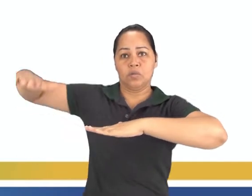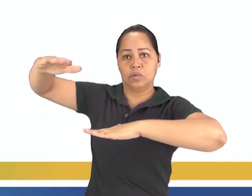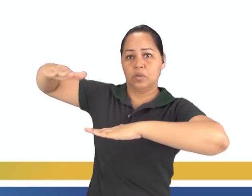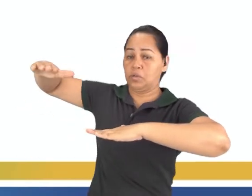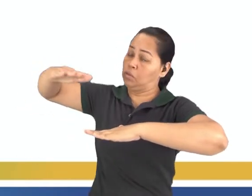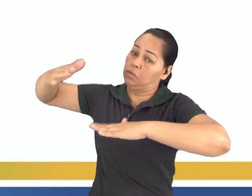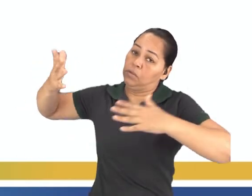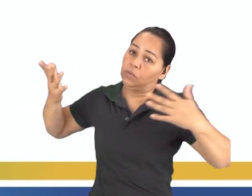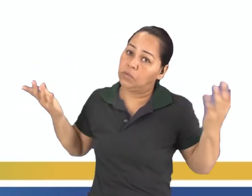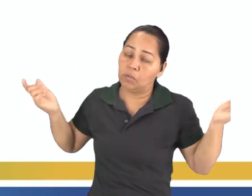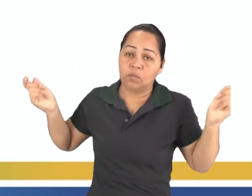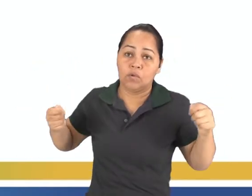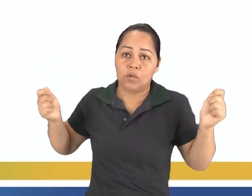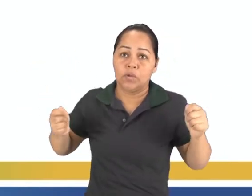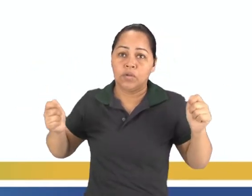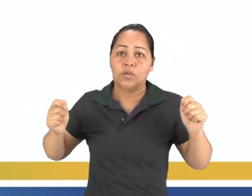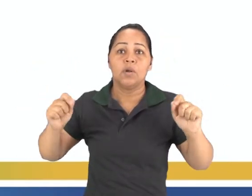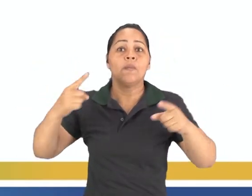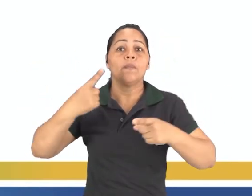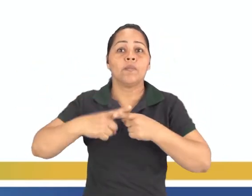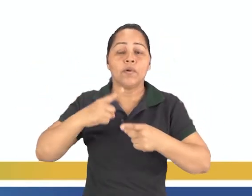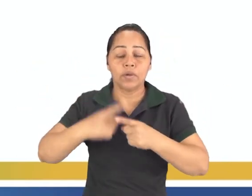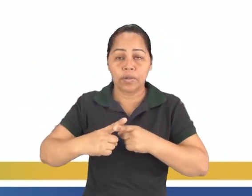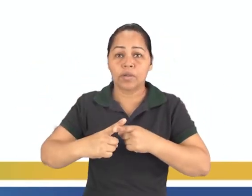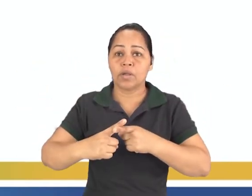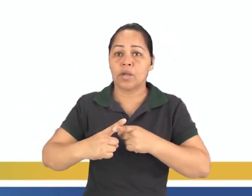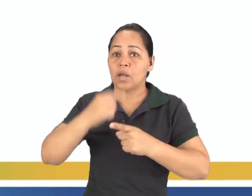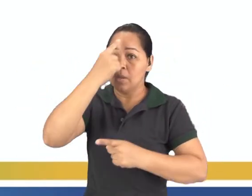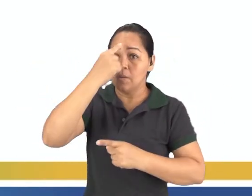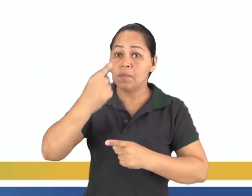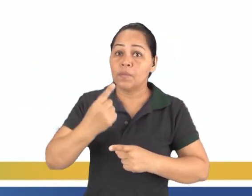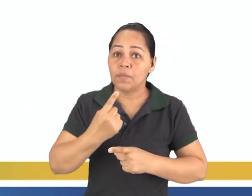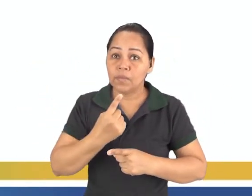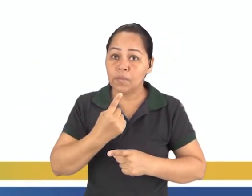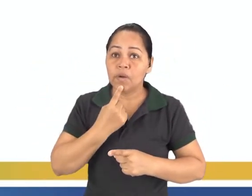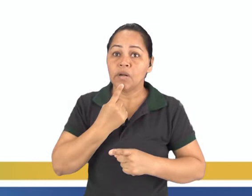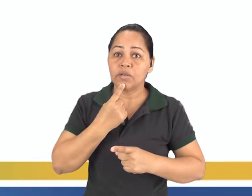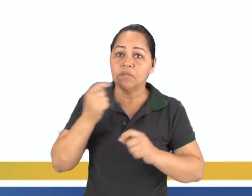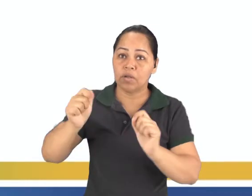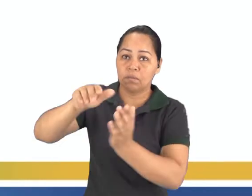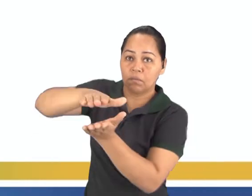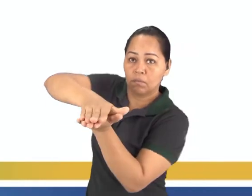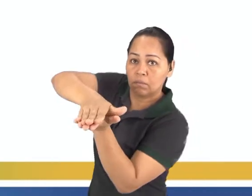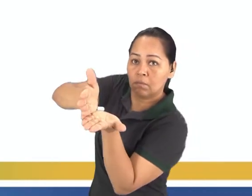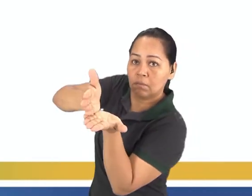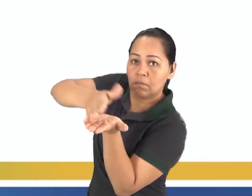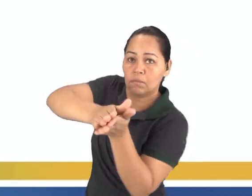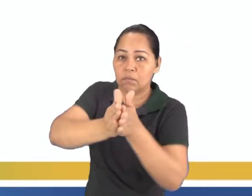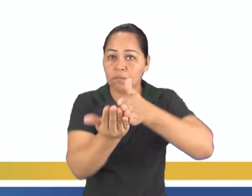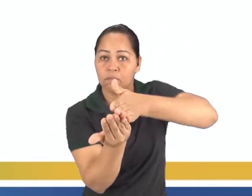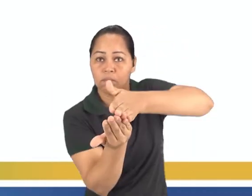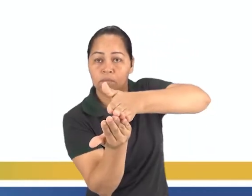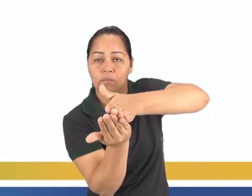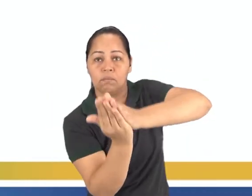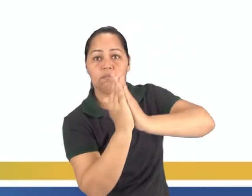figura refletida vai acontecer de acordo com a posição em que se encontra o eixo.